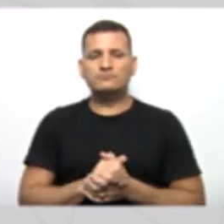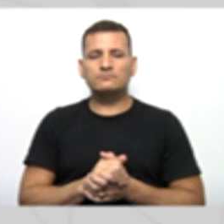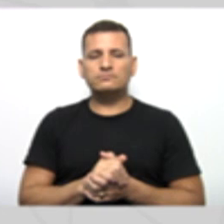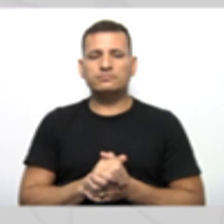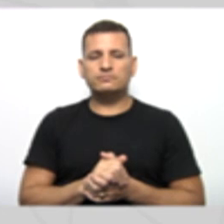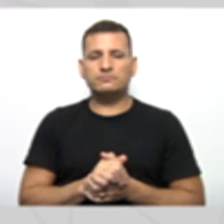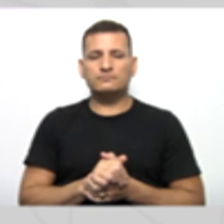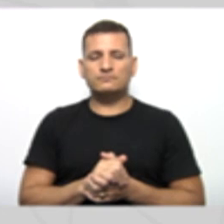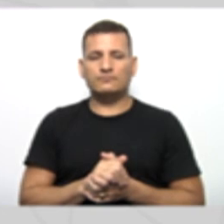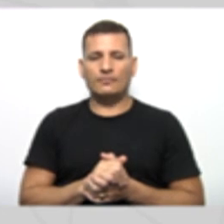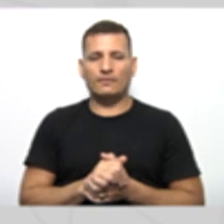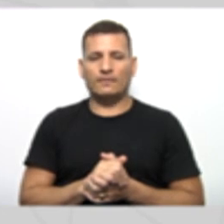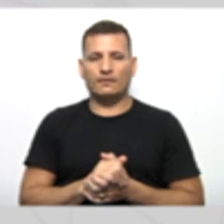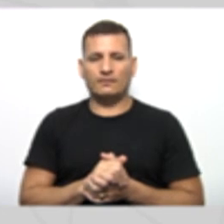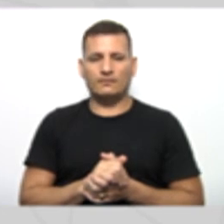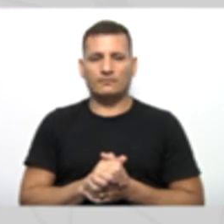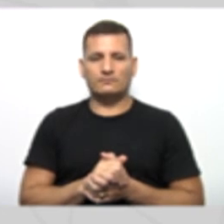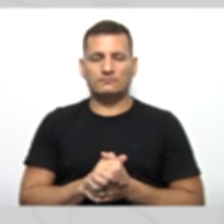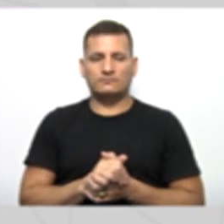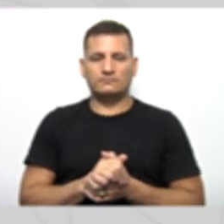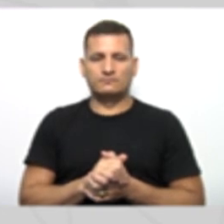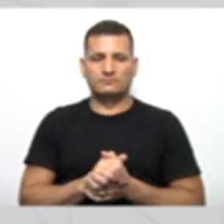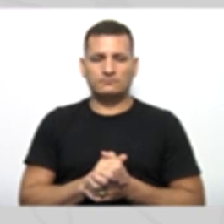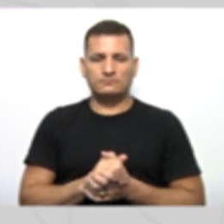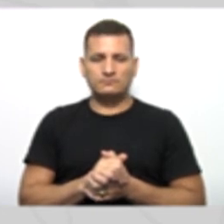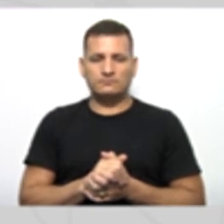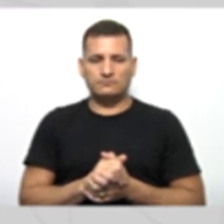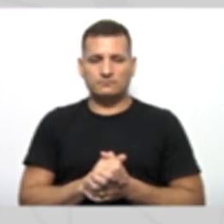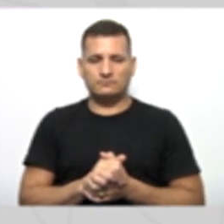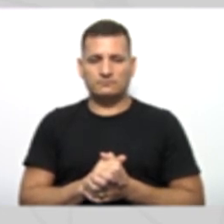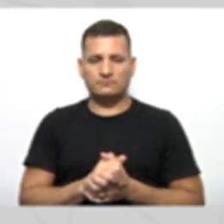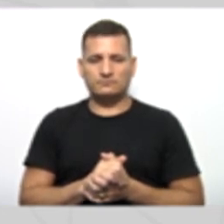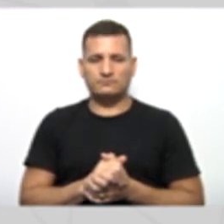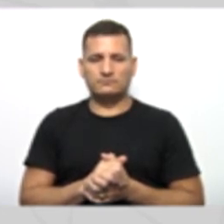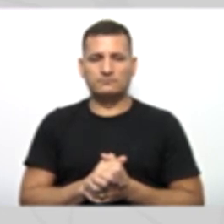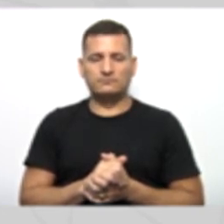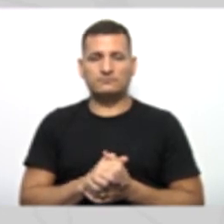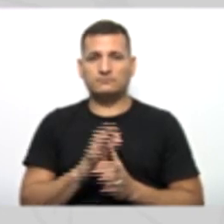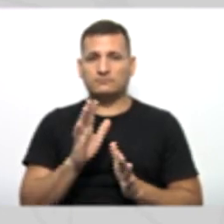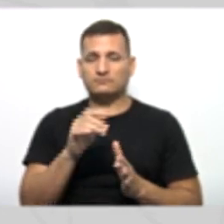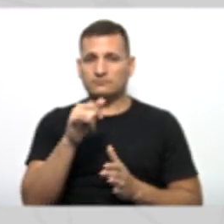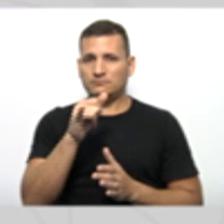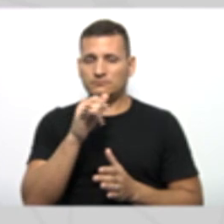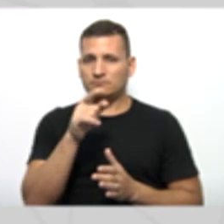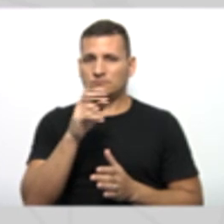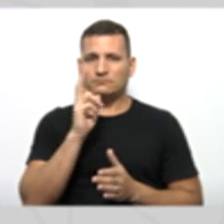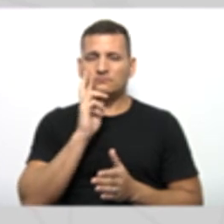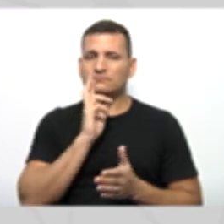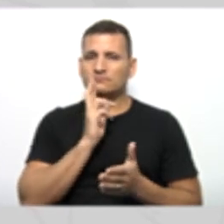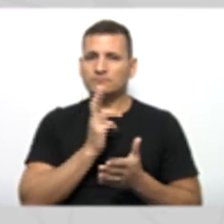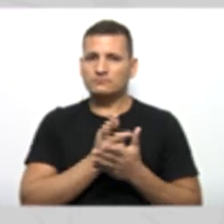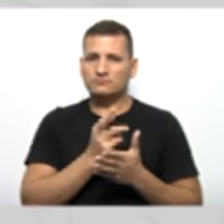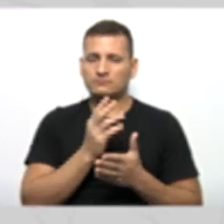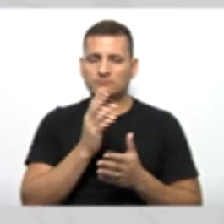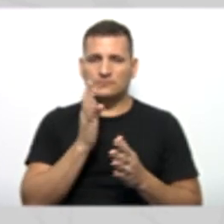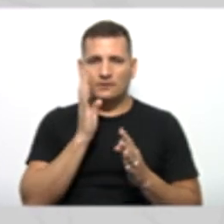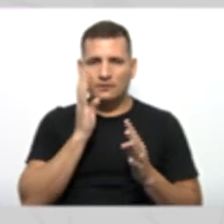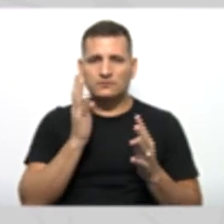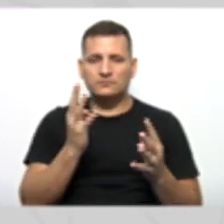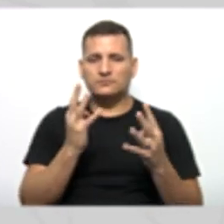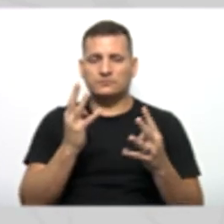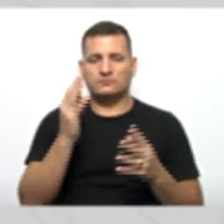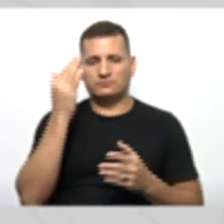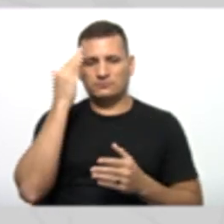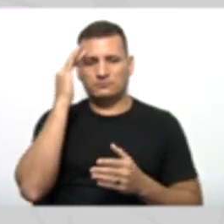ela no enunciado já diz, né? Mas você só consegue responder porque está prestando atenção, está entendendo do assunto. E é